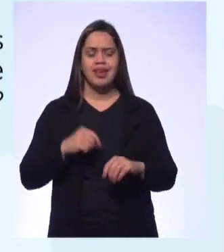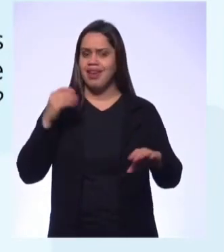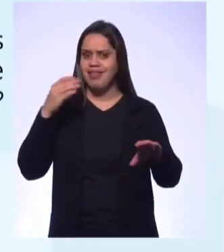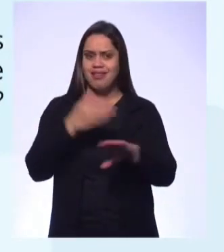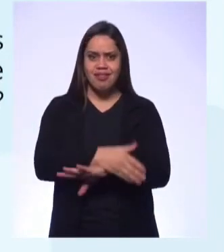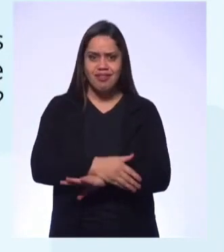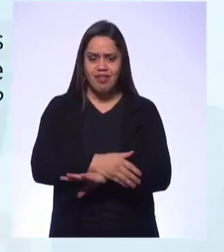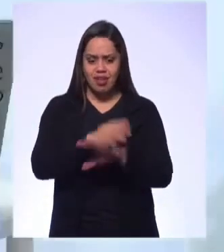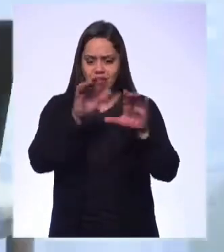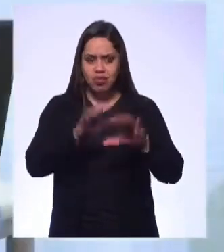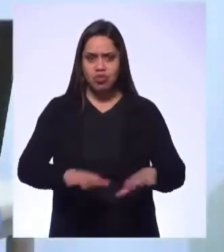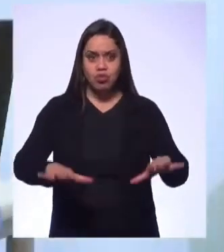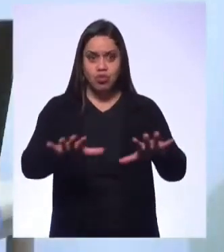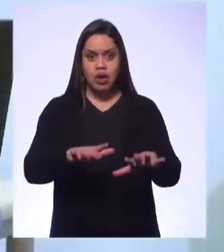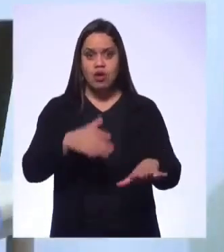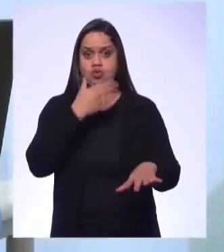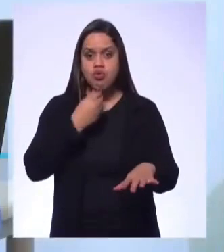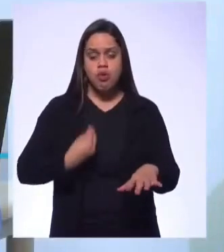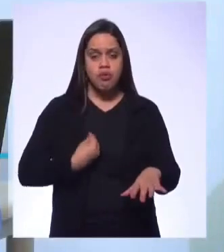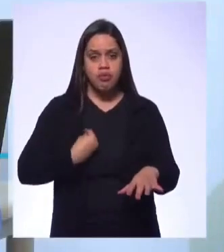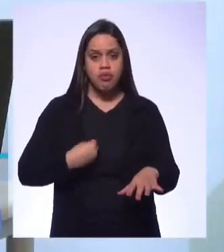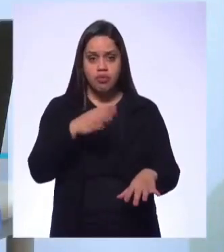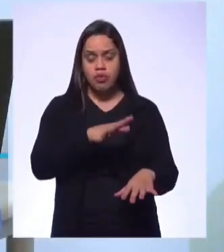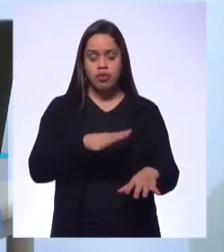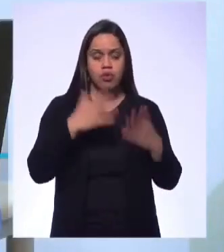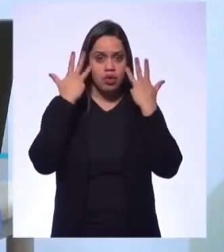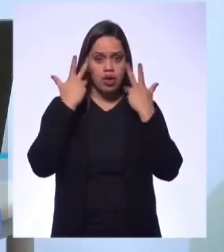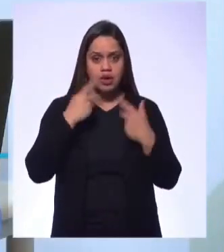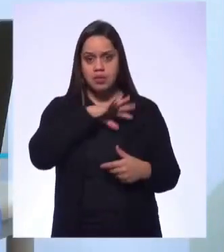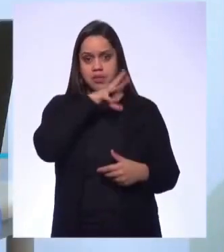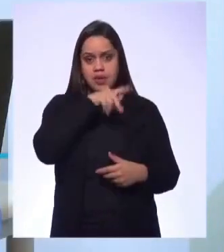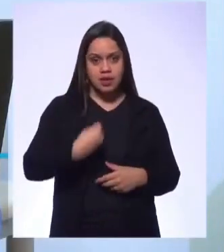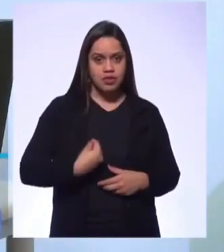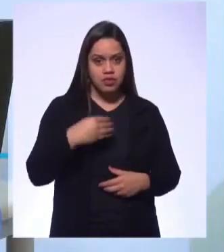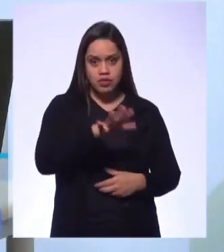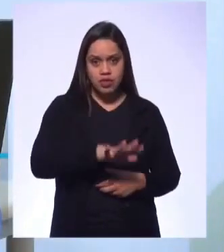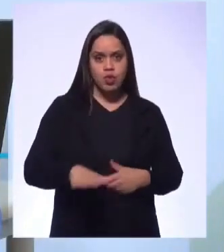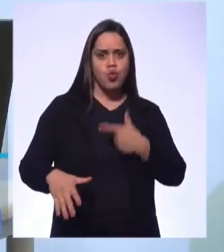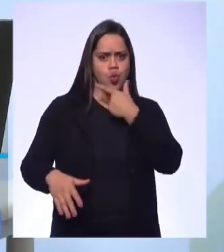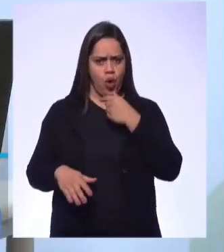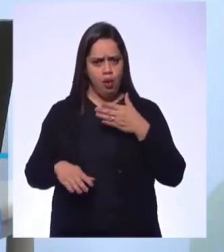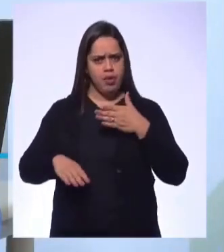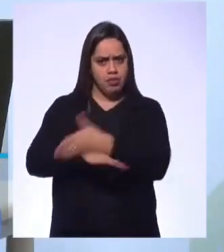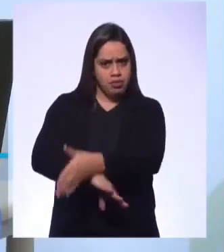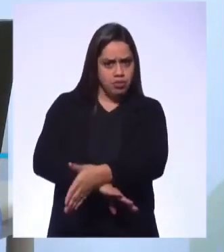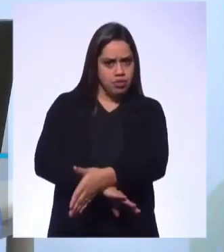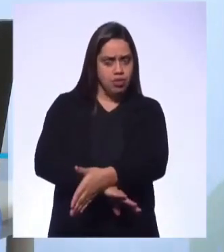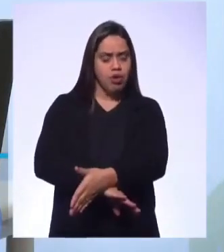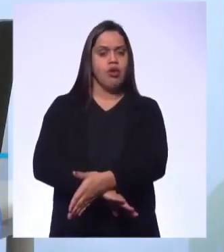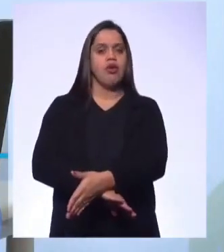né? A gente viu, inclusive, no texto, na reportagem, que fala isso, que o homem meio que